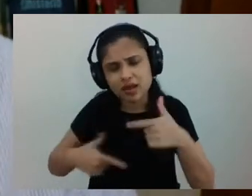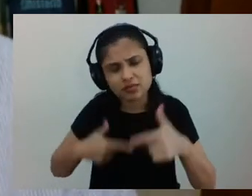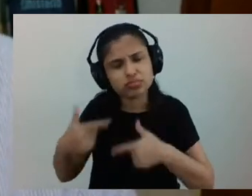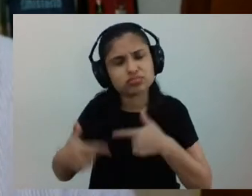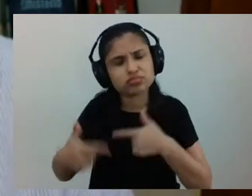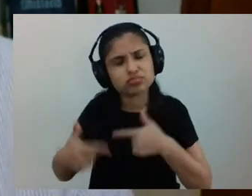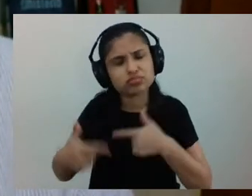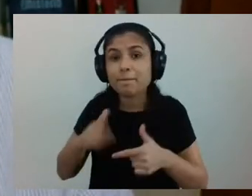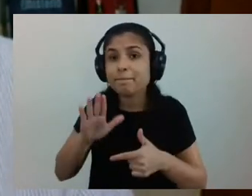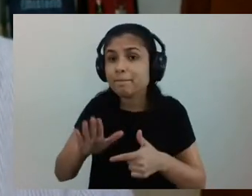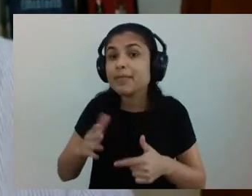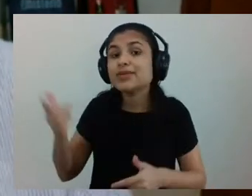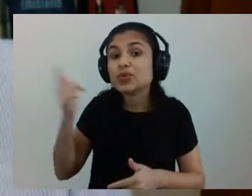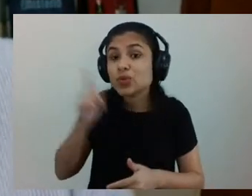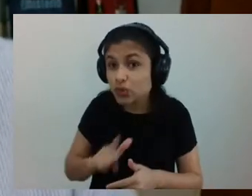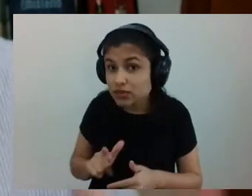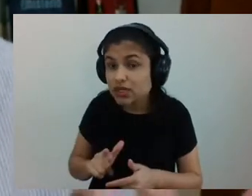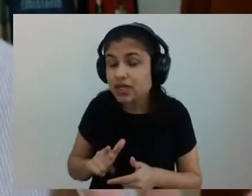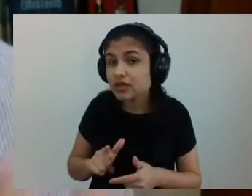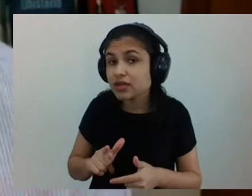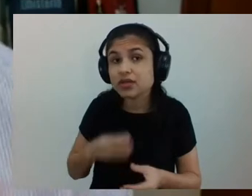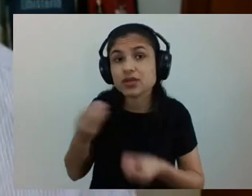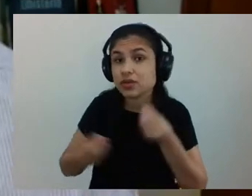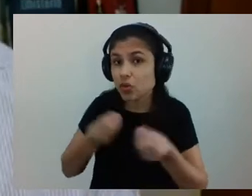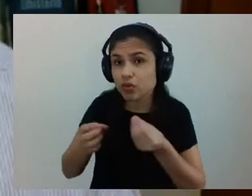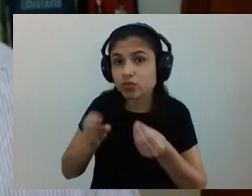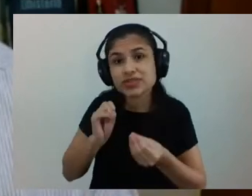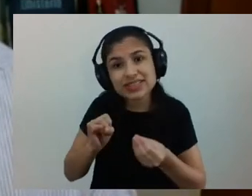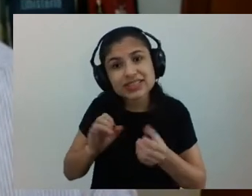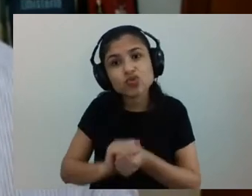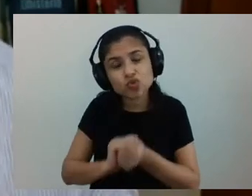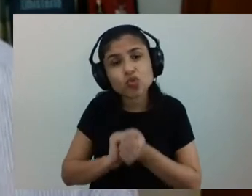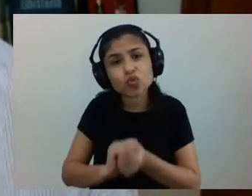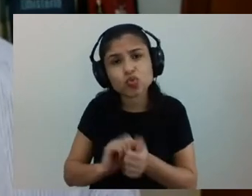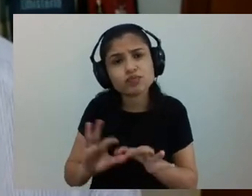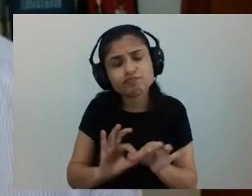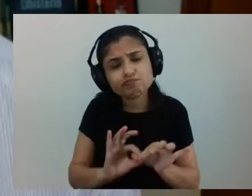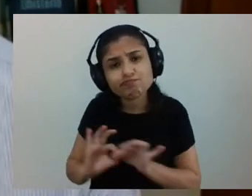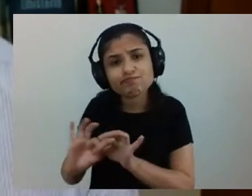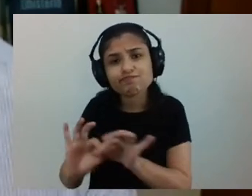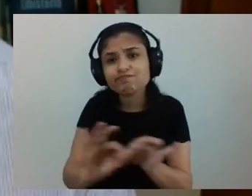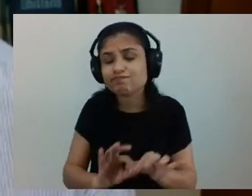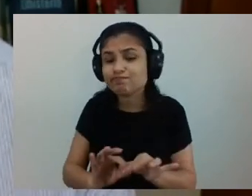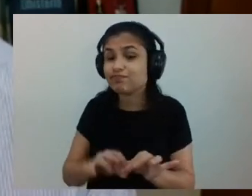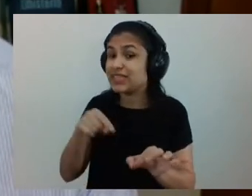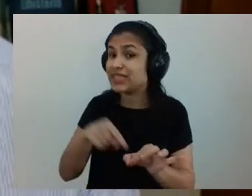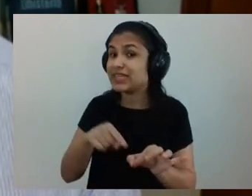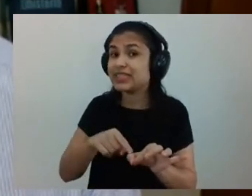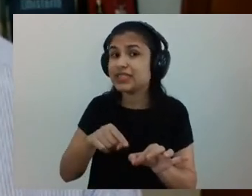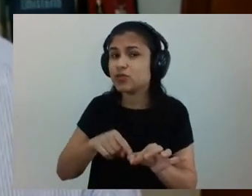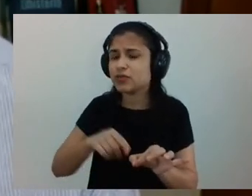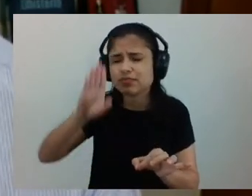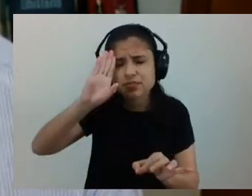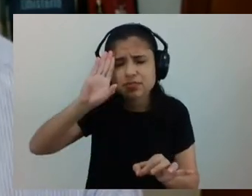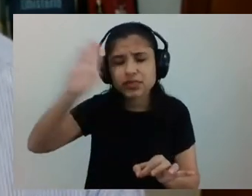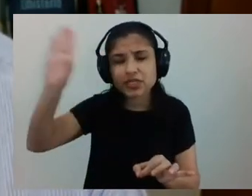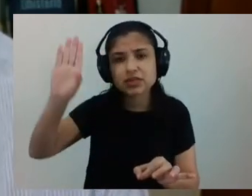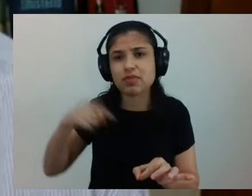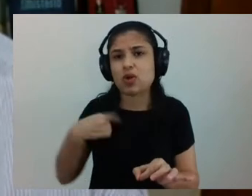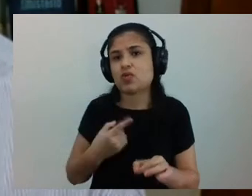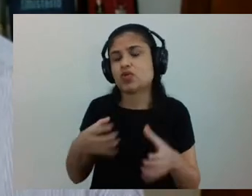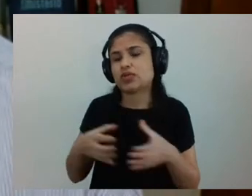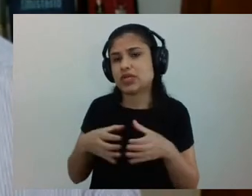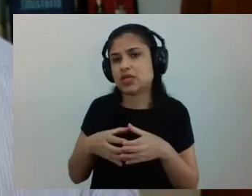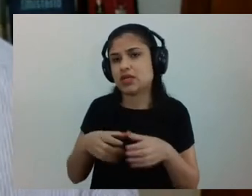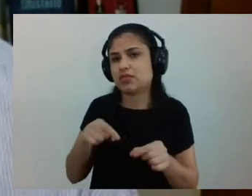somente consegue se a gente estamos todos juntos. Essa é a diferença fundamental da nossa equipe.